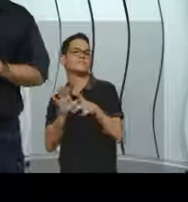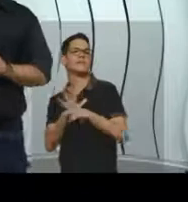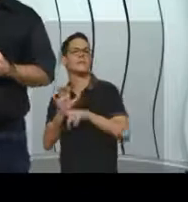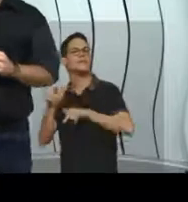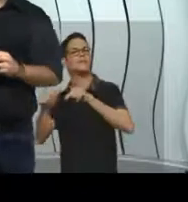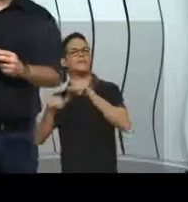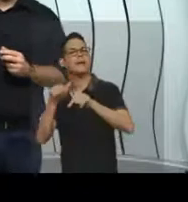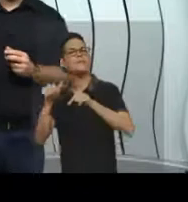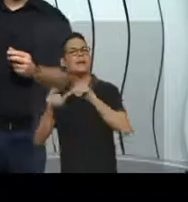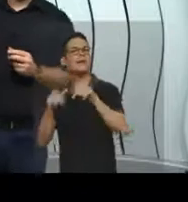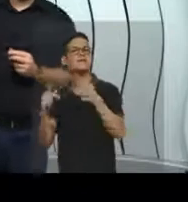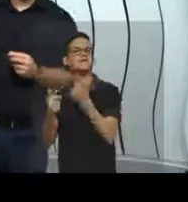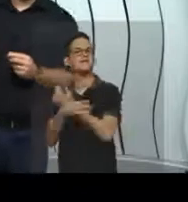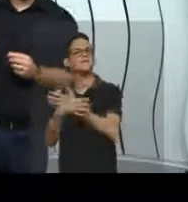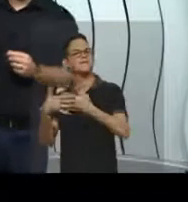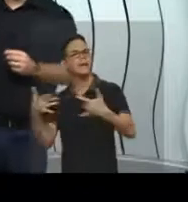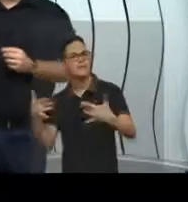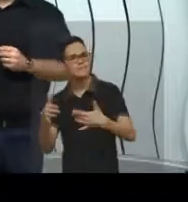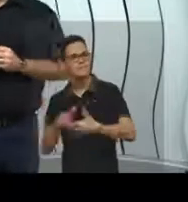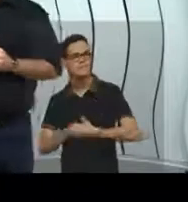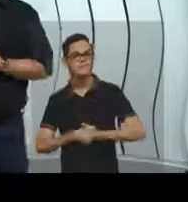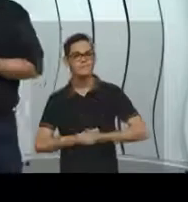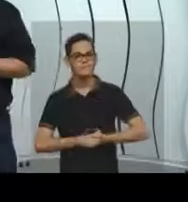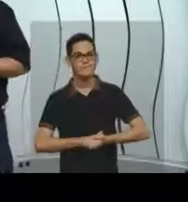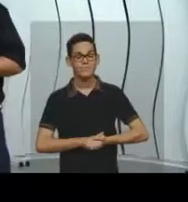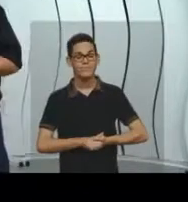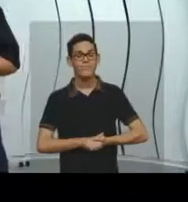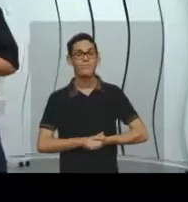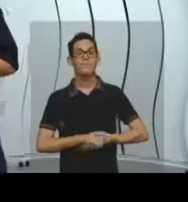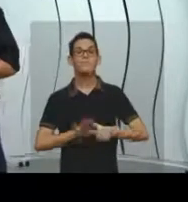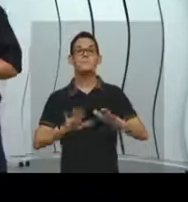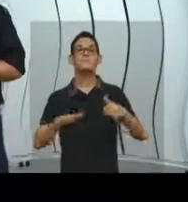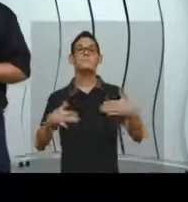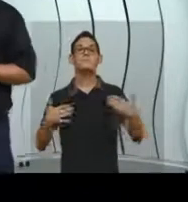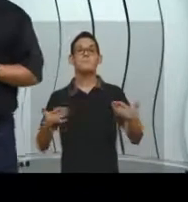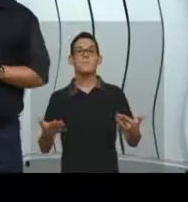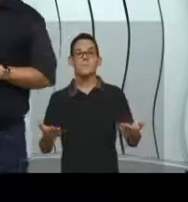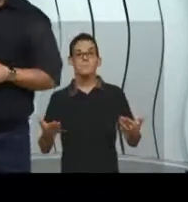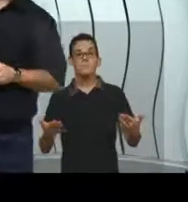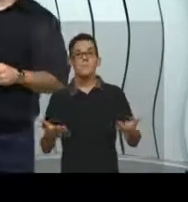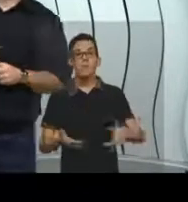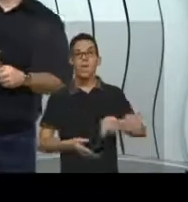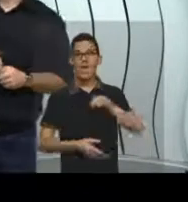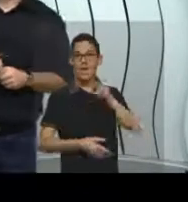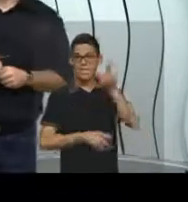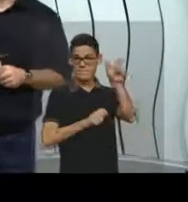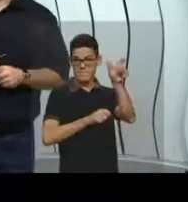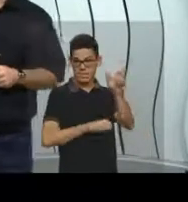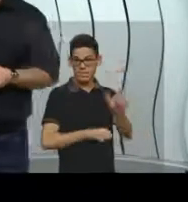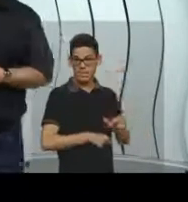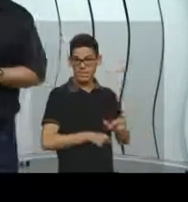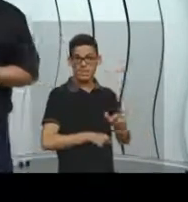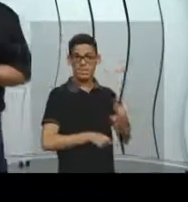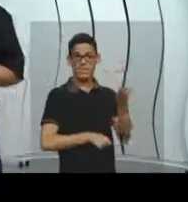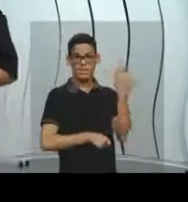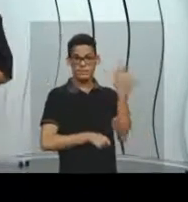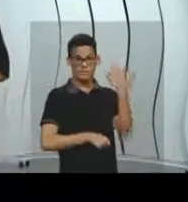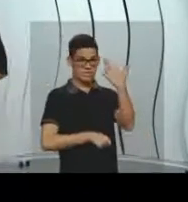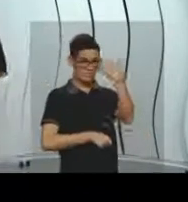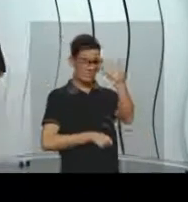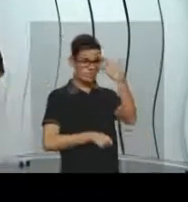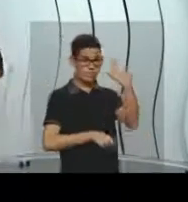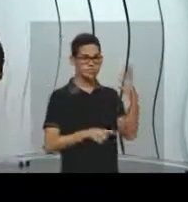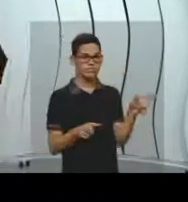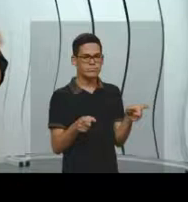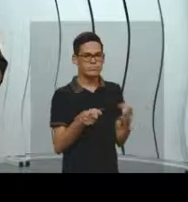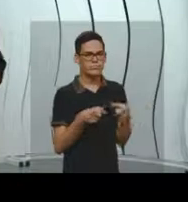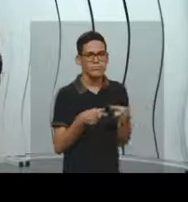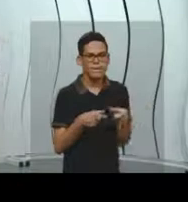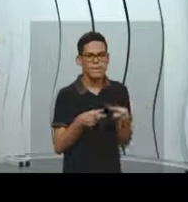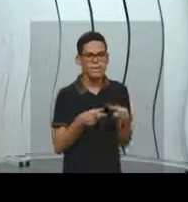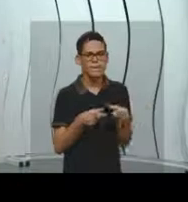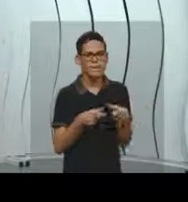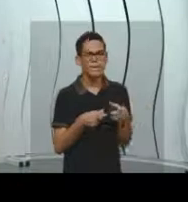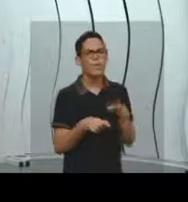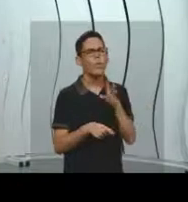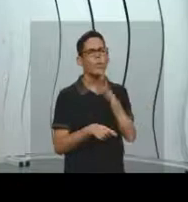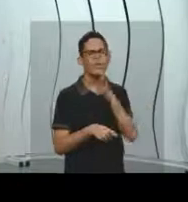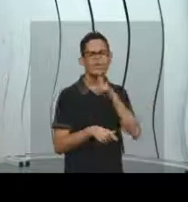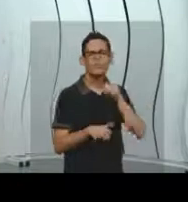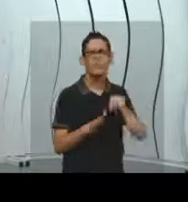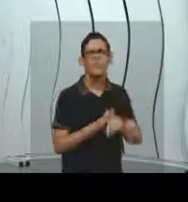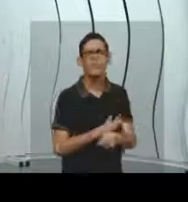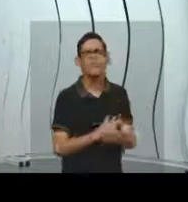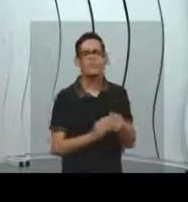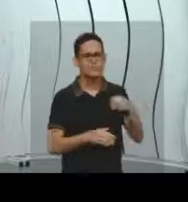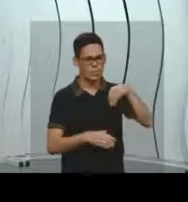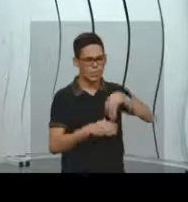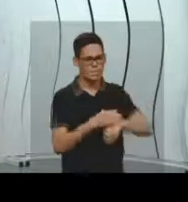nos grandes centros, nas grandes cidades. O que acontece? Esse lavrador que saiu do campo, ele sabe tudo sobre plantio, ele